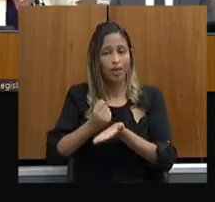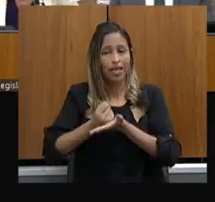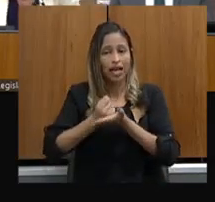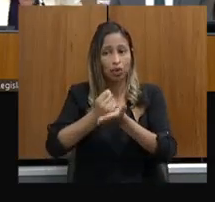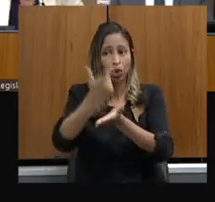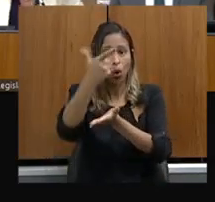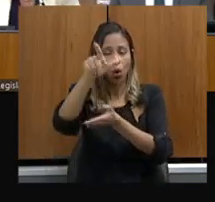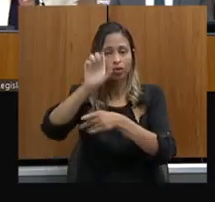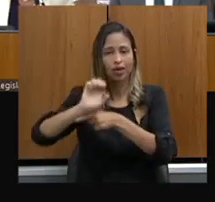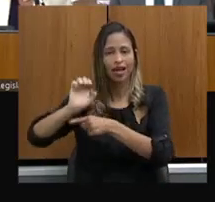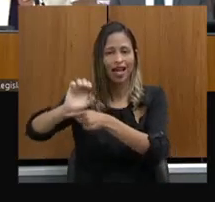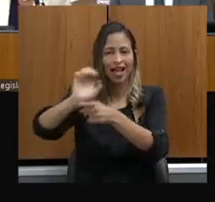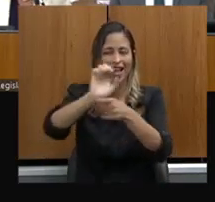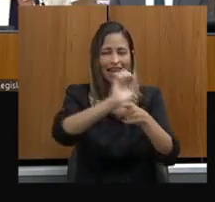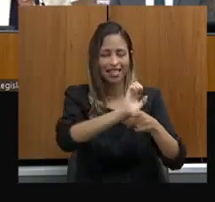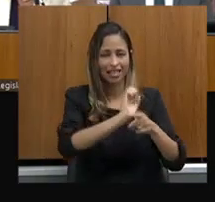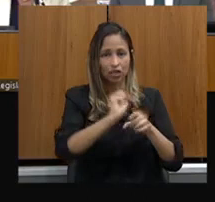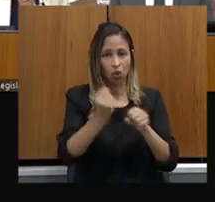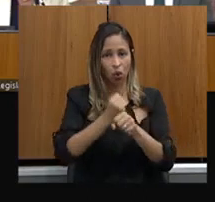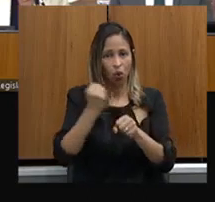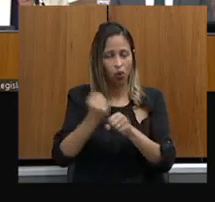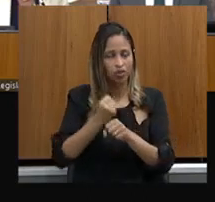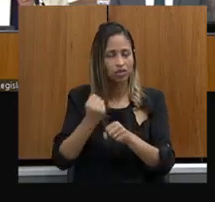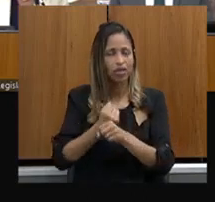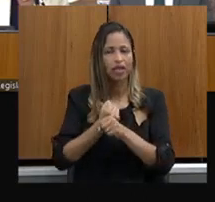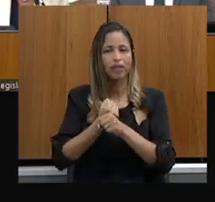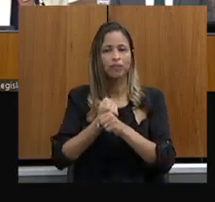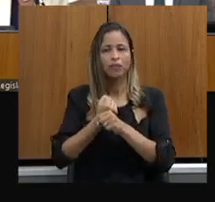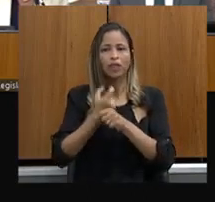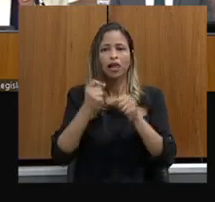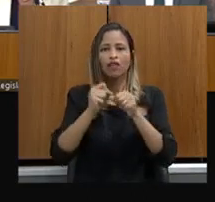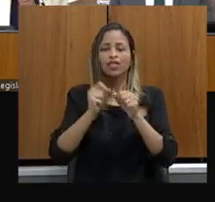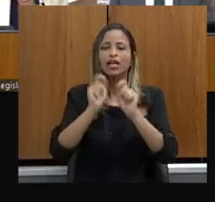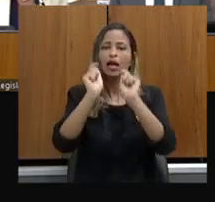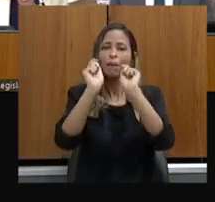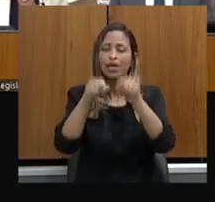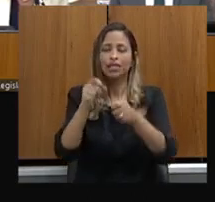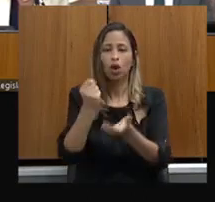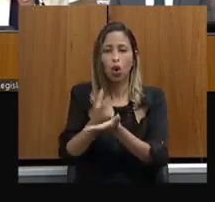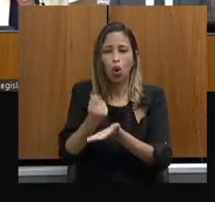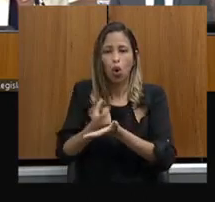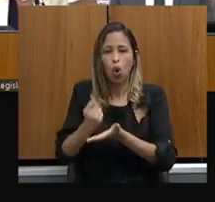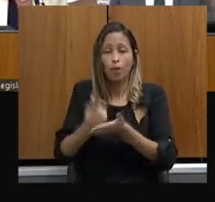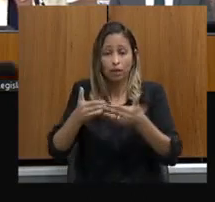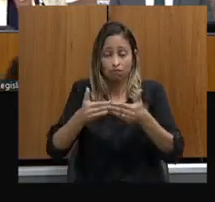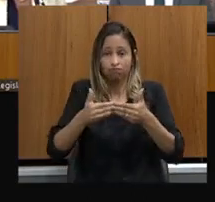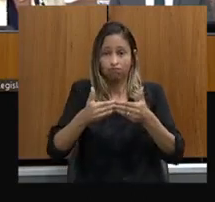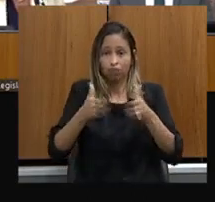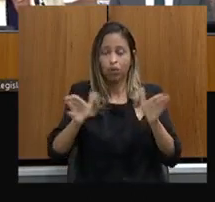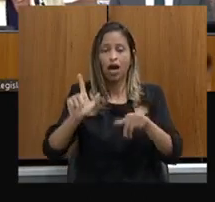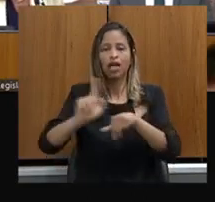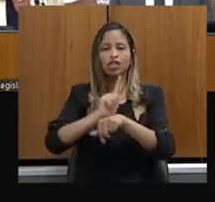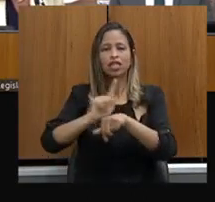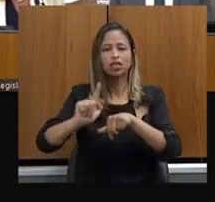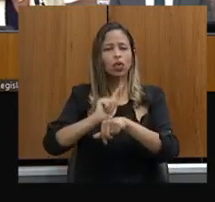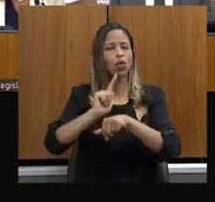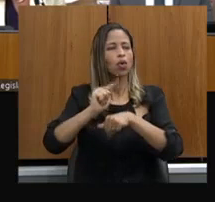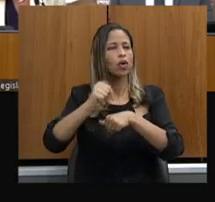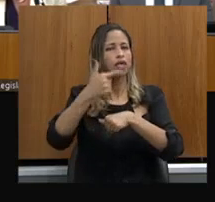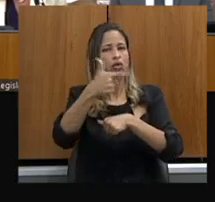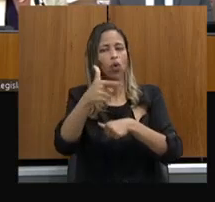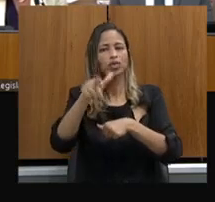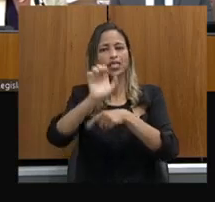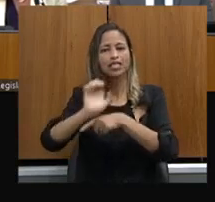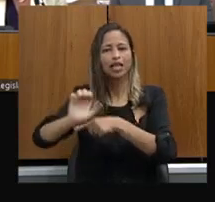outros estados a construir Trilhas e formatos capacitação e compras que ficam abertos as gestores públicos não